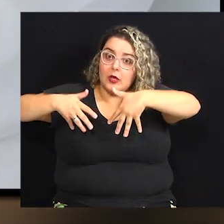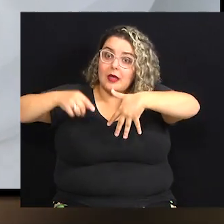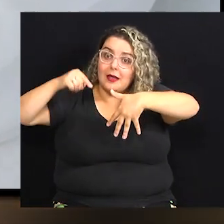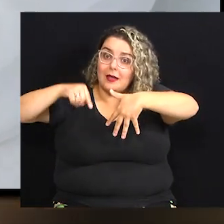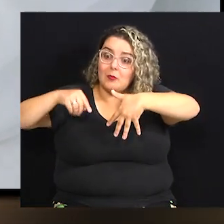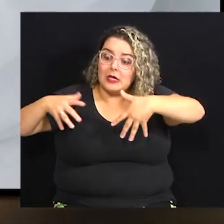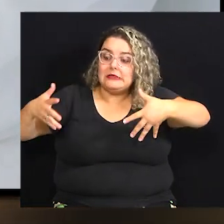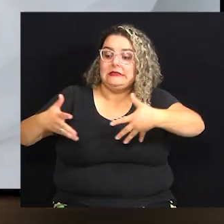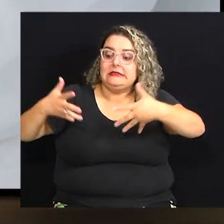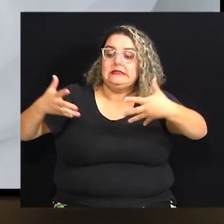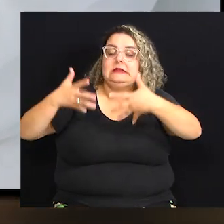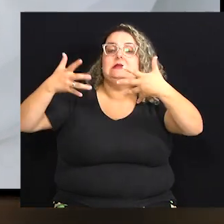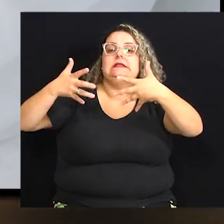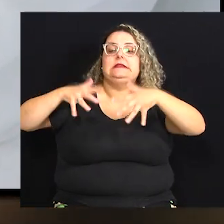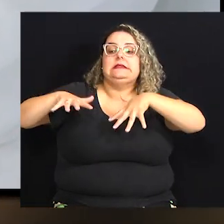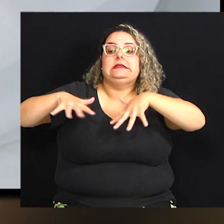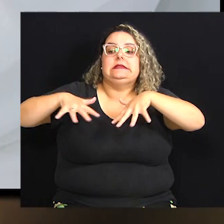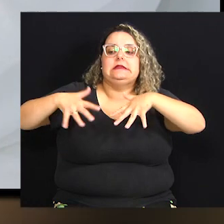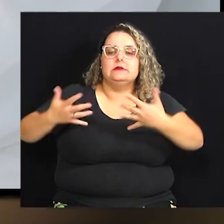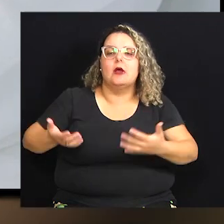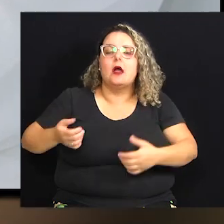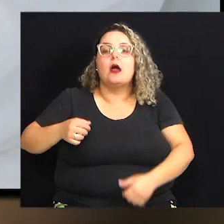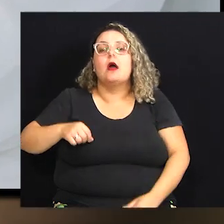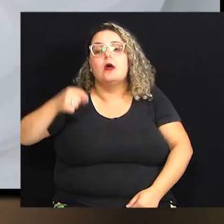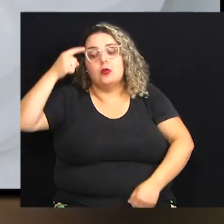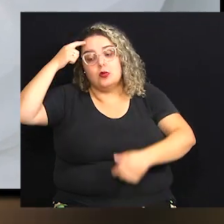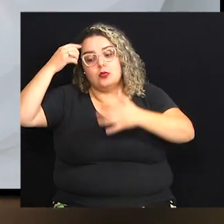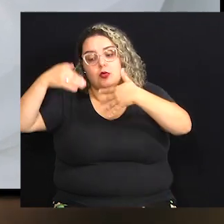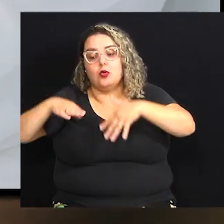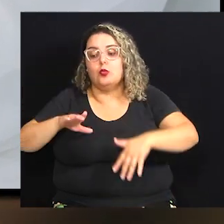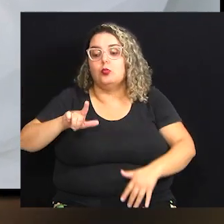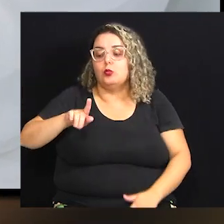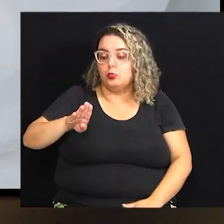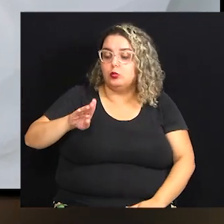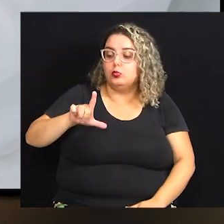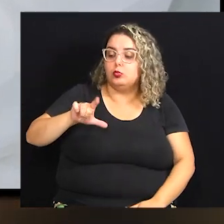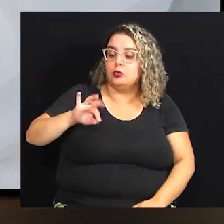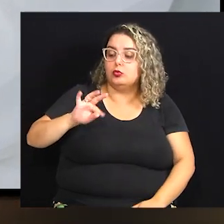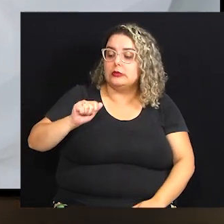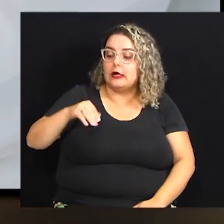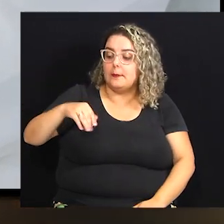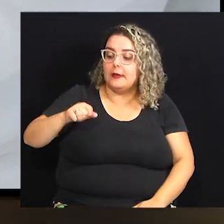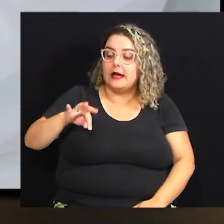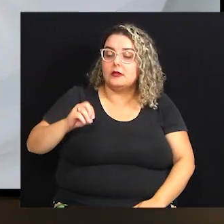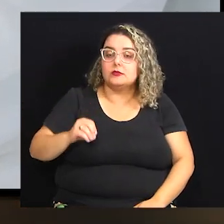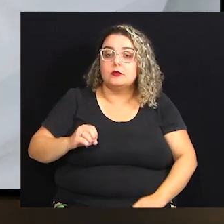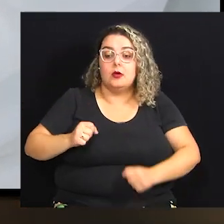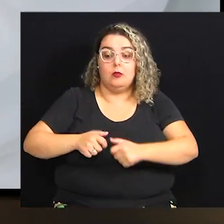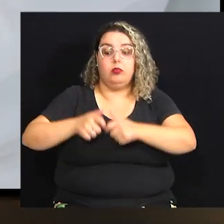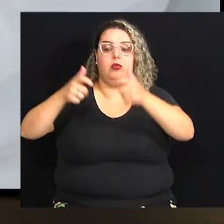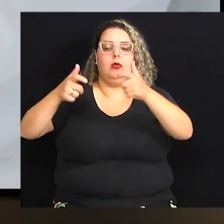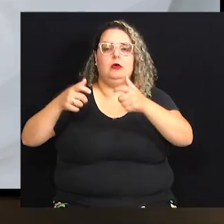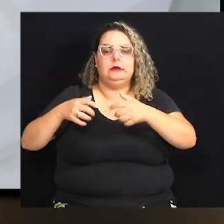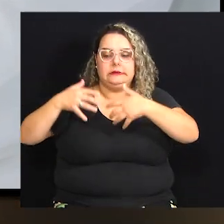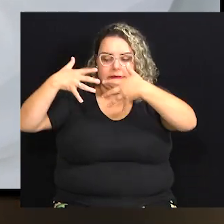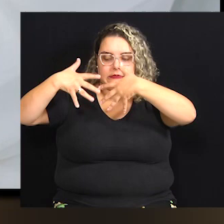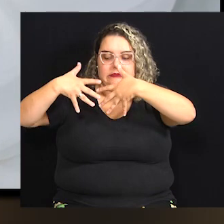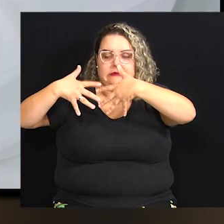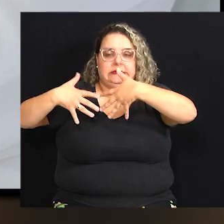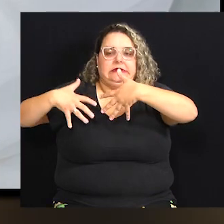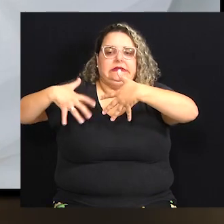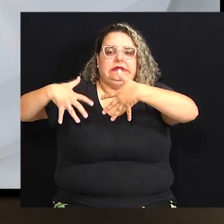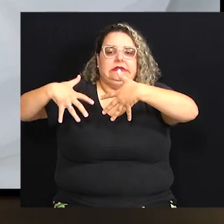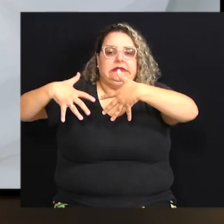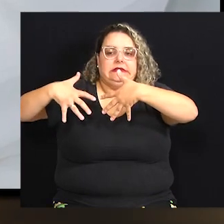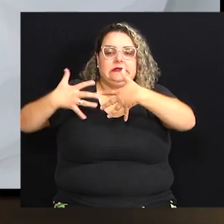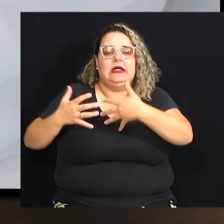ficam mais excitadas. Tem alguns neurotransmissores, principalmente o glutamato, que fica em excesso, e isso irrita essas terminações do